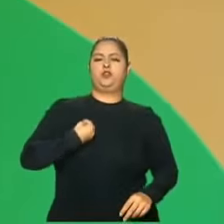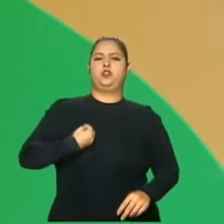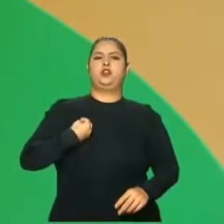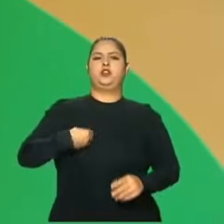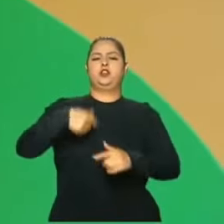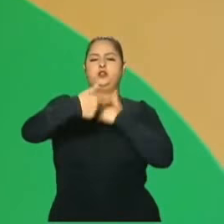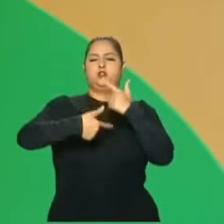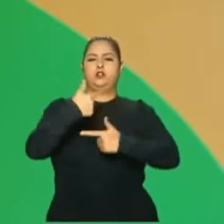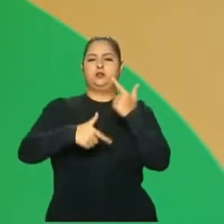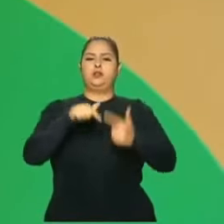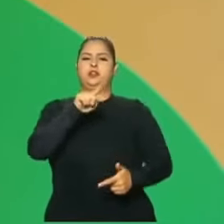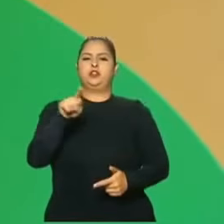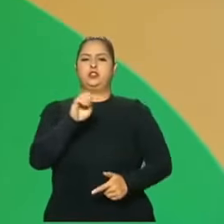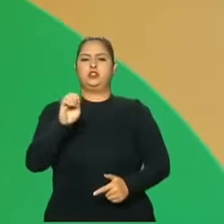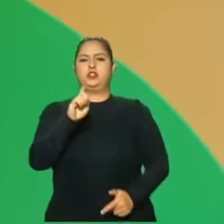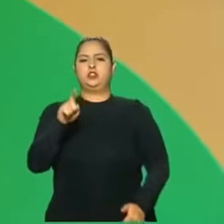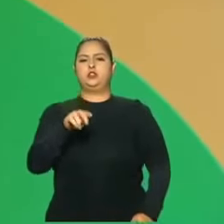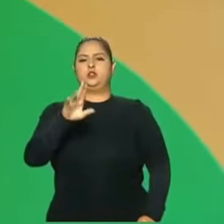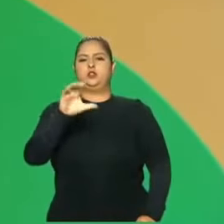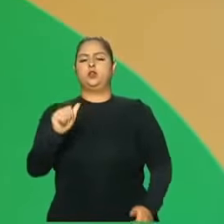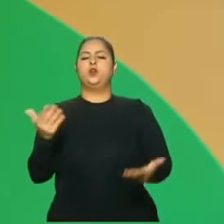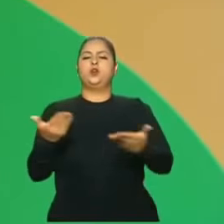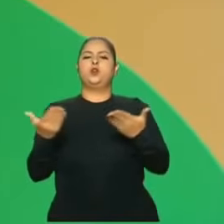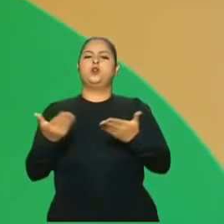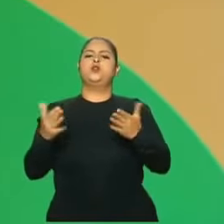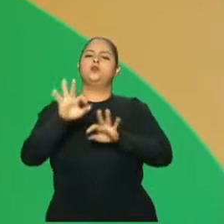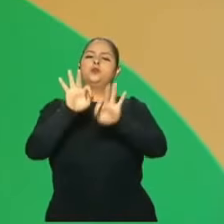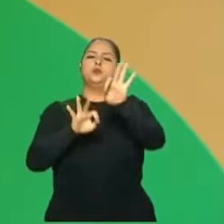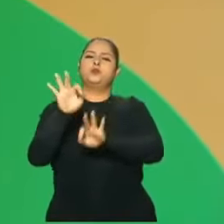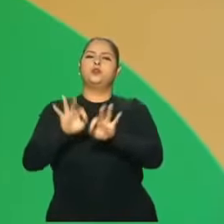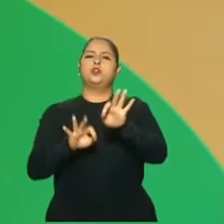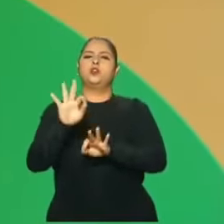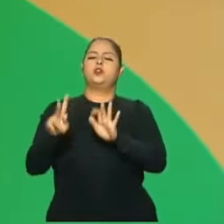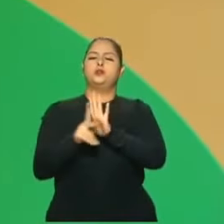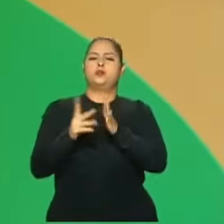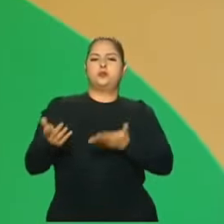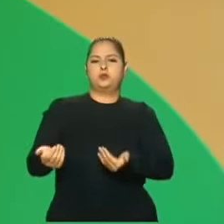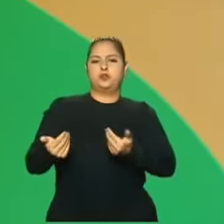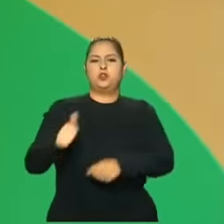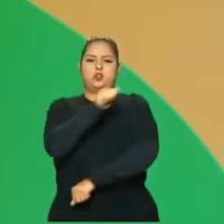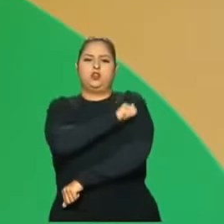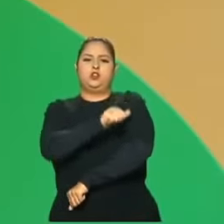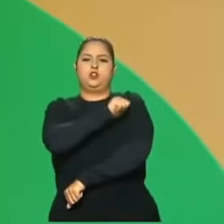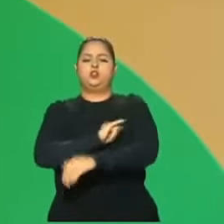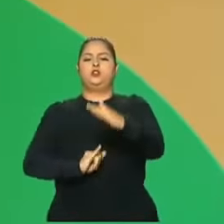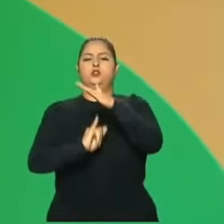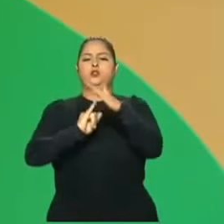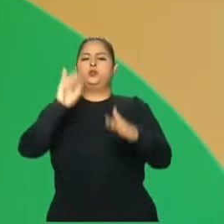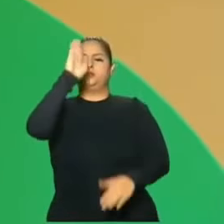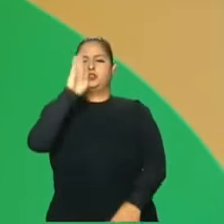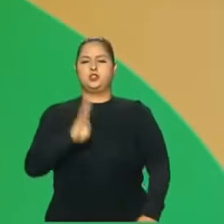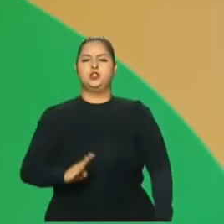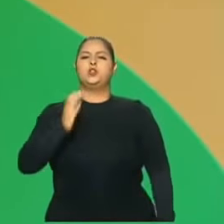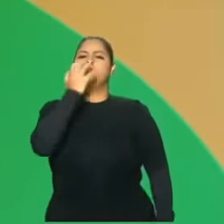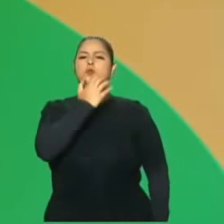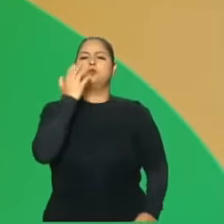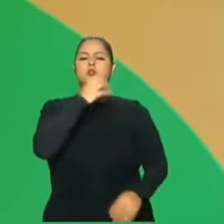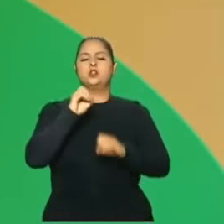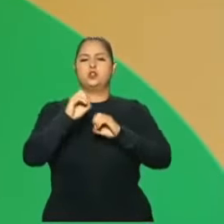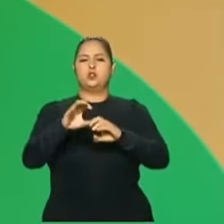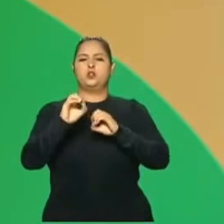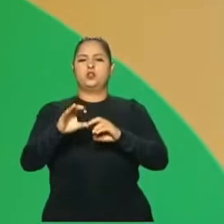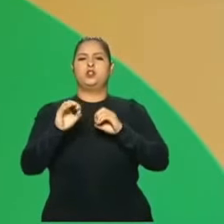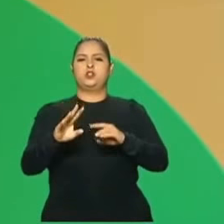conosco o projeto Coro Laboratório Juvenil do Rio de Janeiro, do Instituto Brasileiro de Música e Educação, com regência de